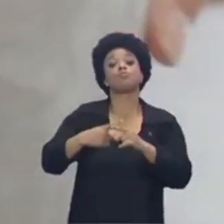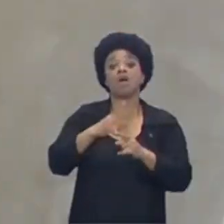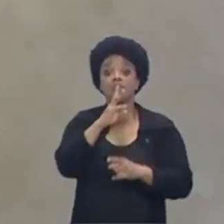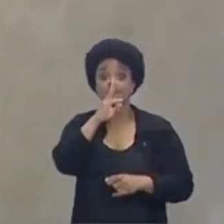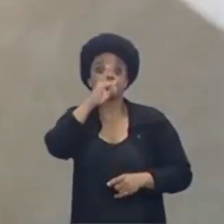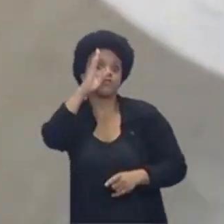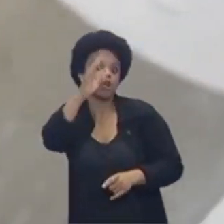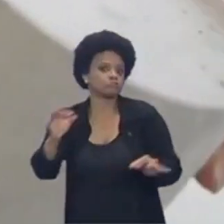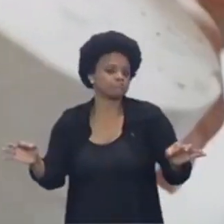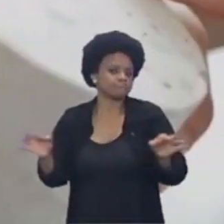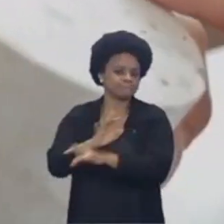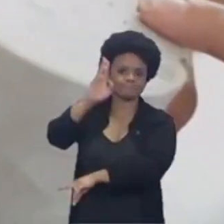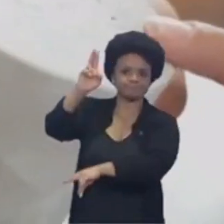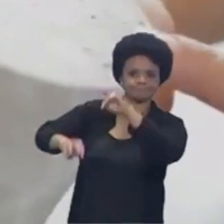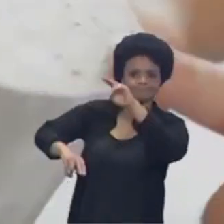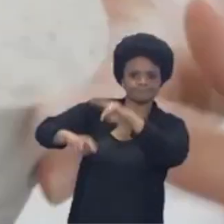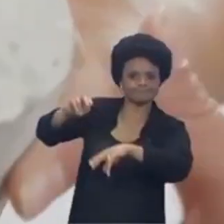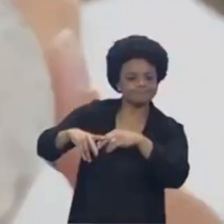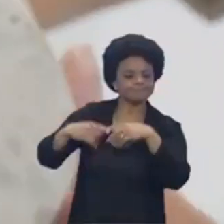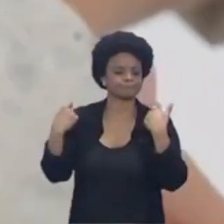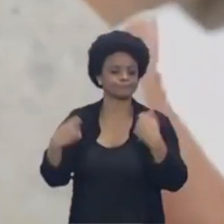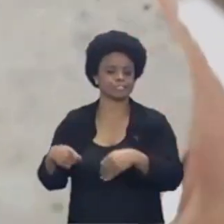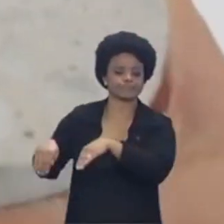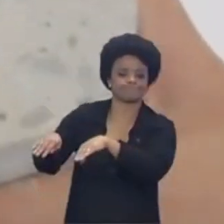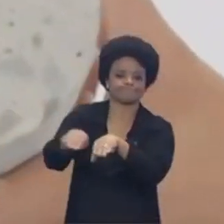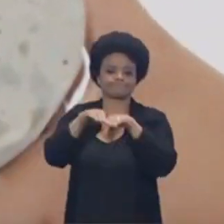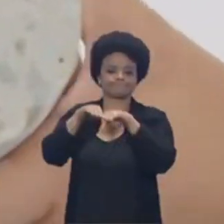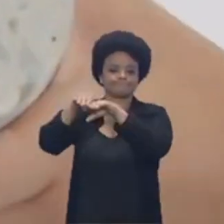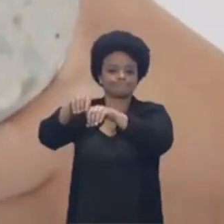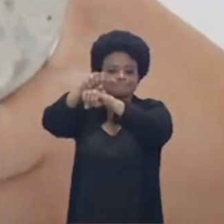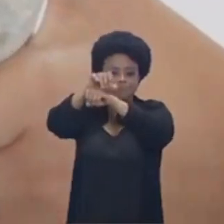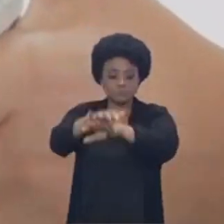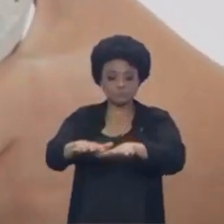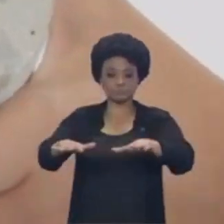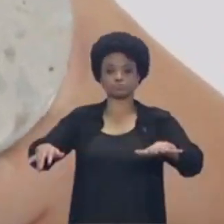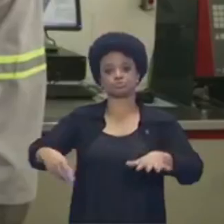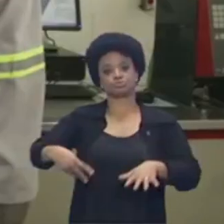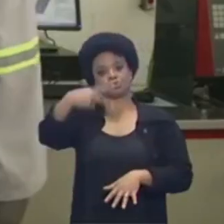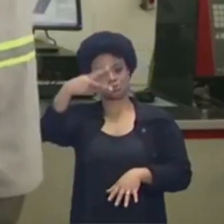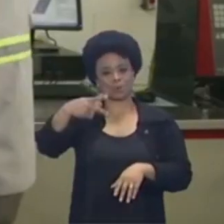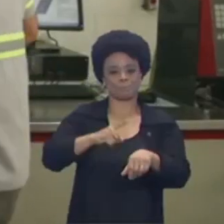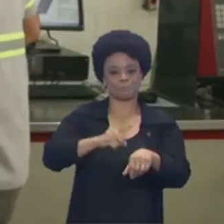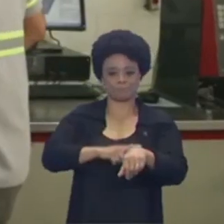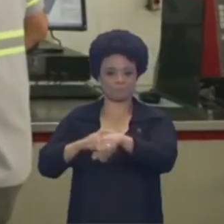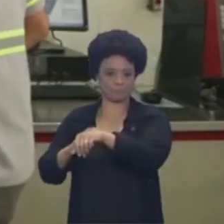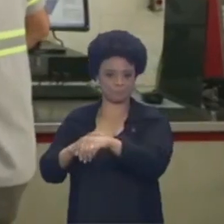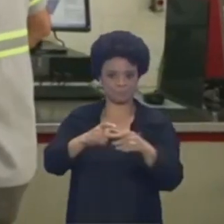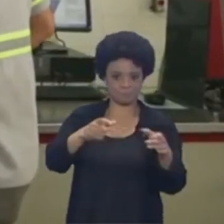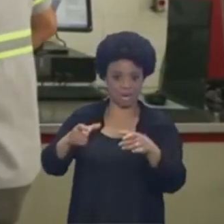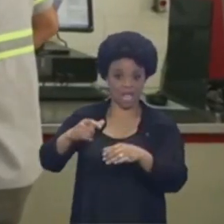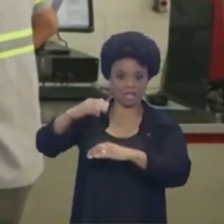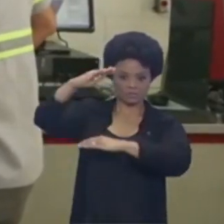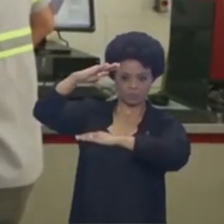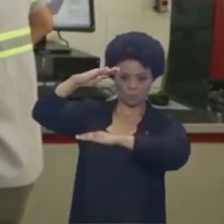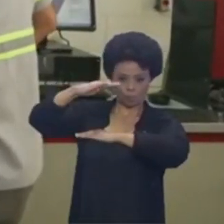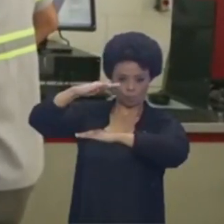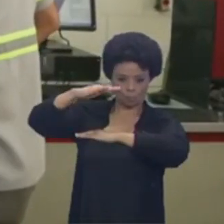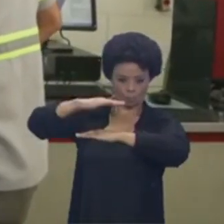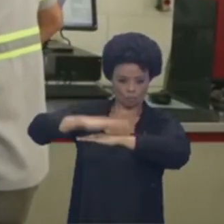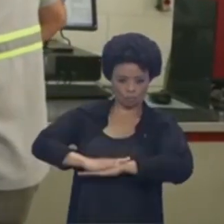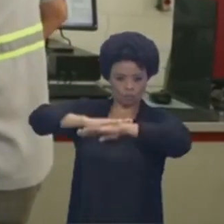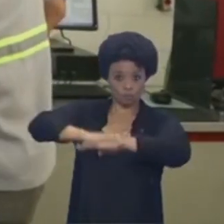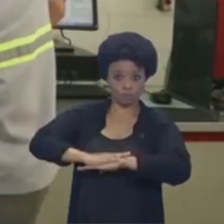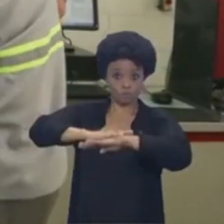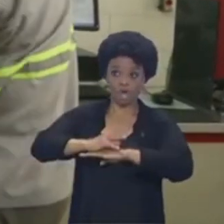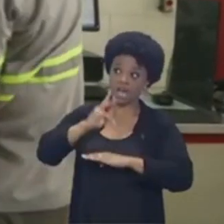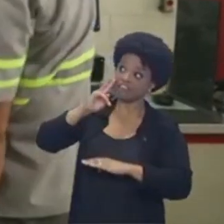no material precisa ser igualmente distribuída nas duas áreas. Aqui a força é aplicada no material. A